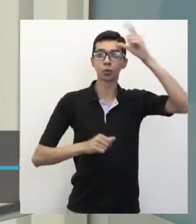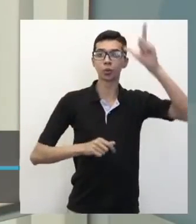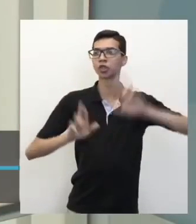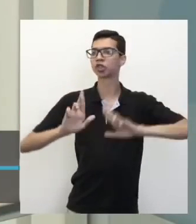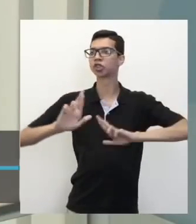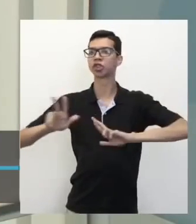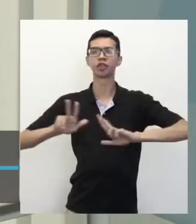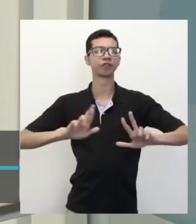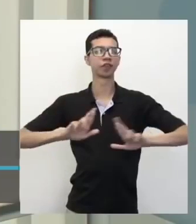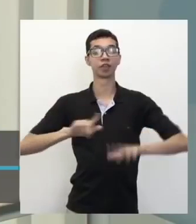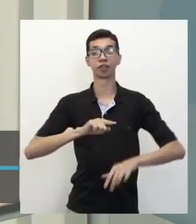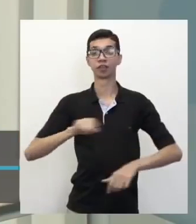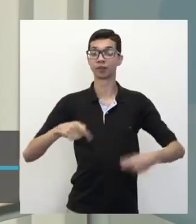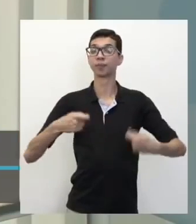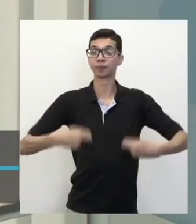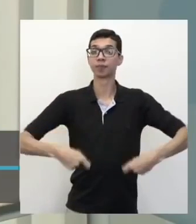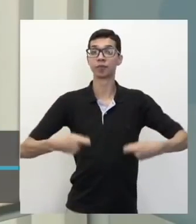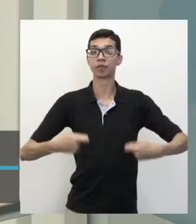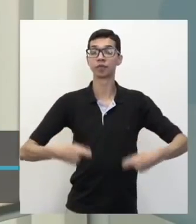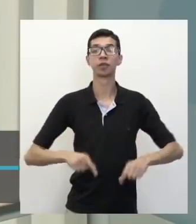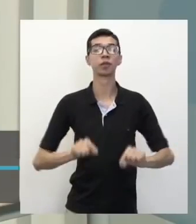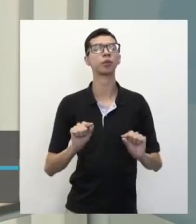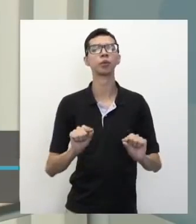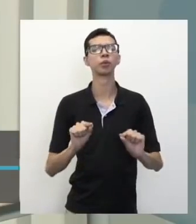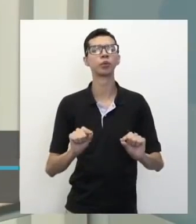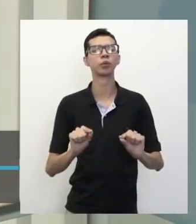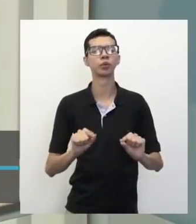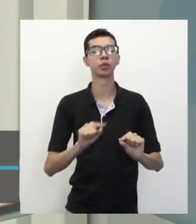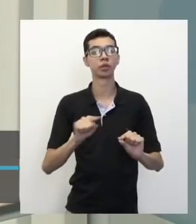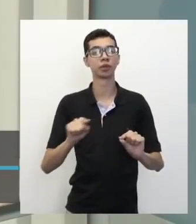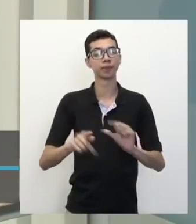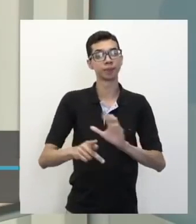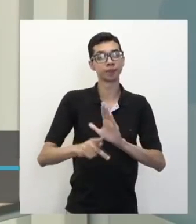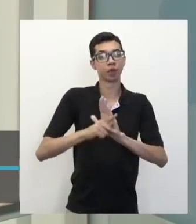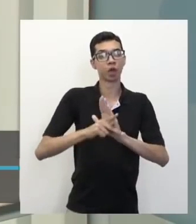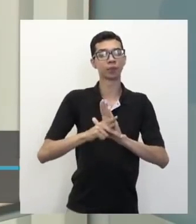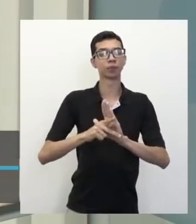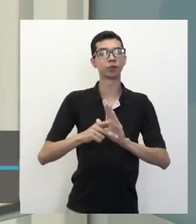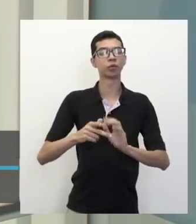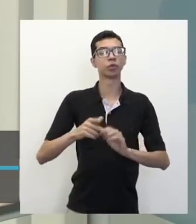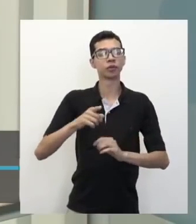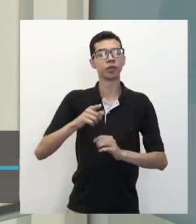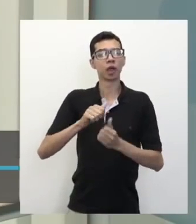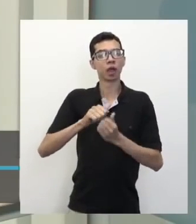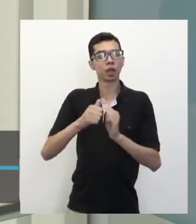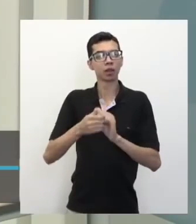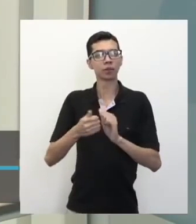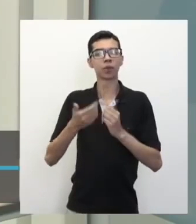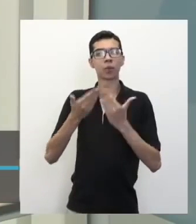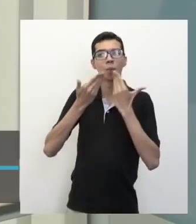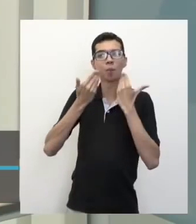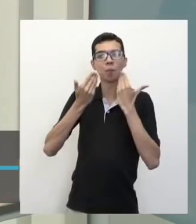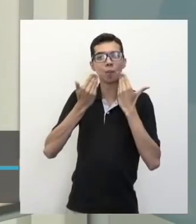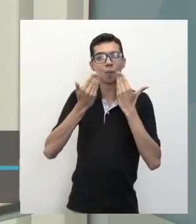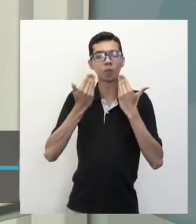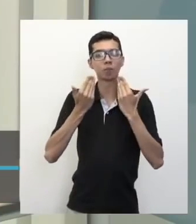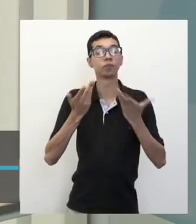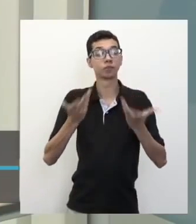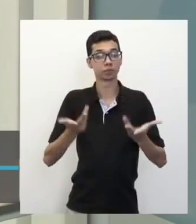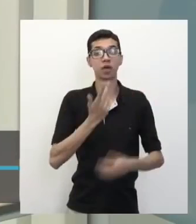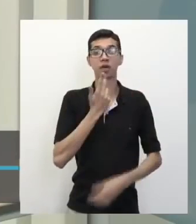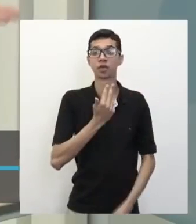vocês precisam, então, de certa forma, se apropriar de tudo isso. Olha, língua portuguesa é para isso, é